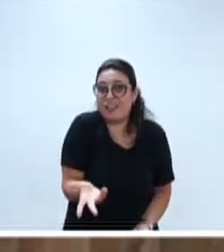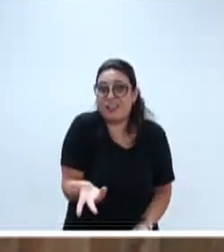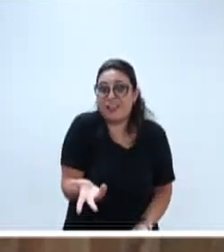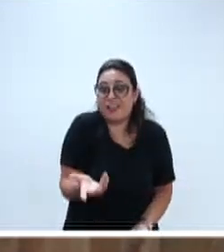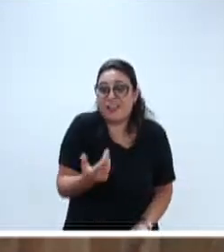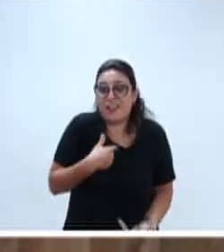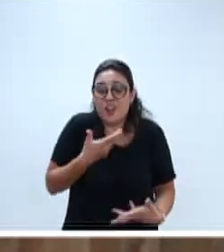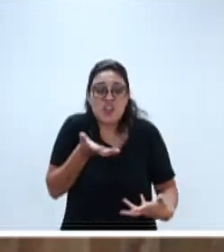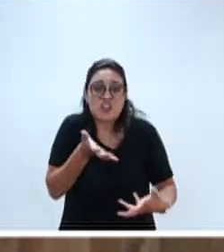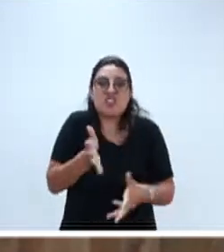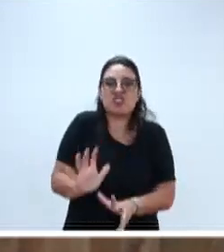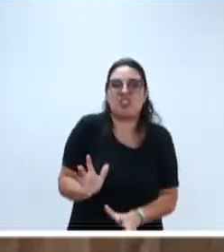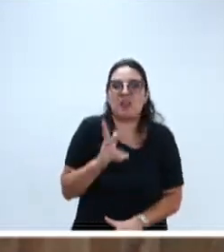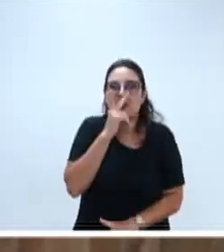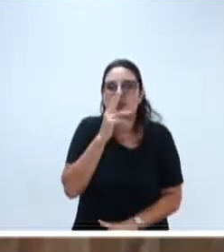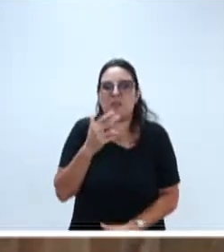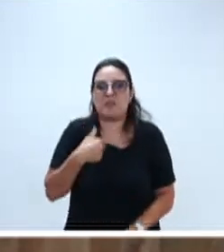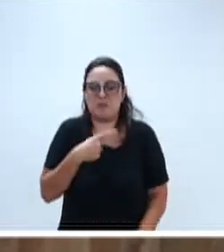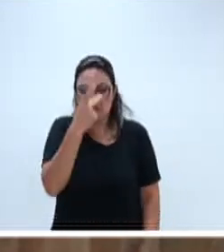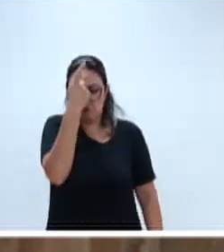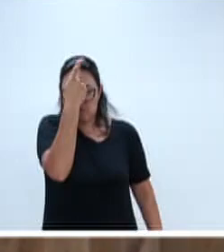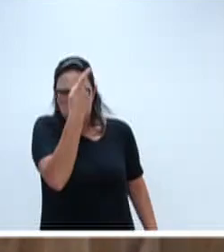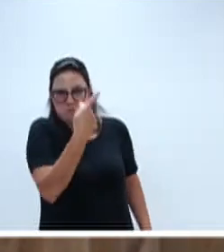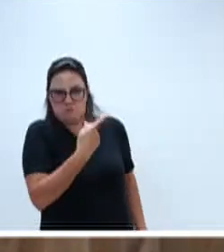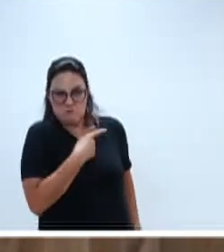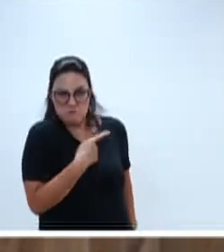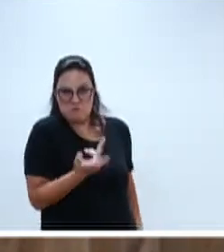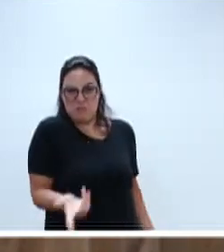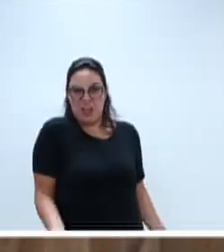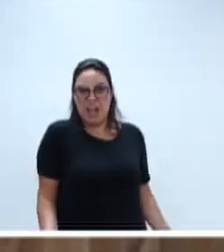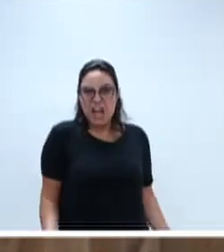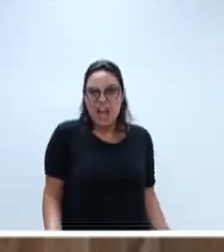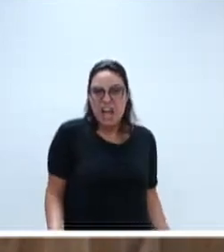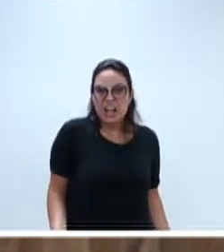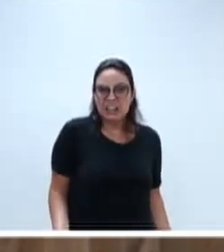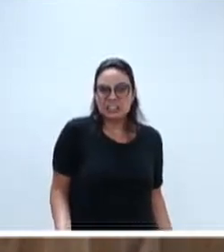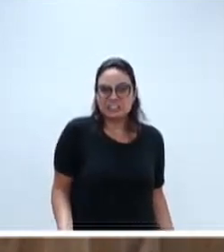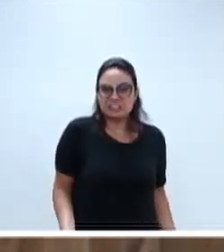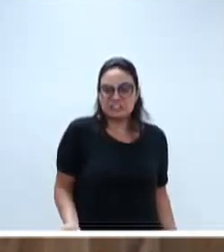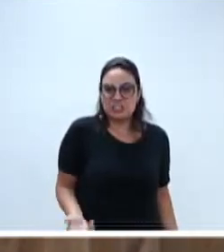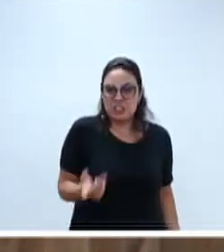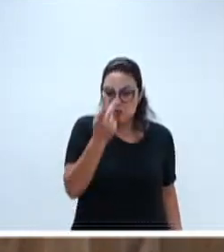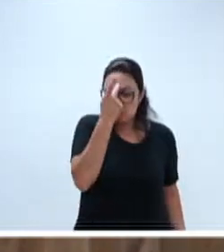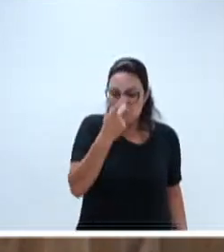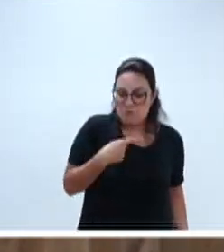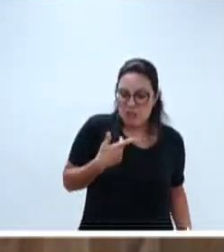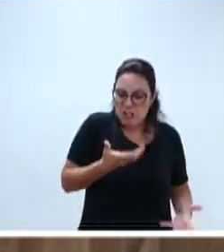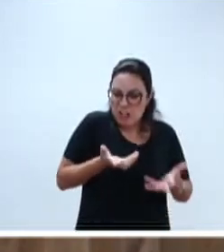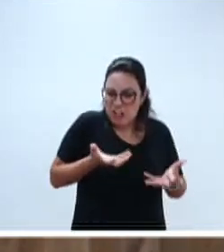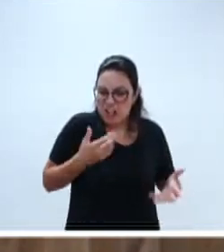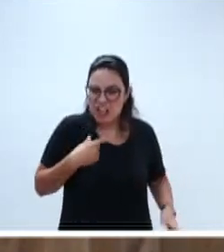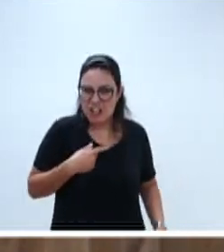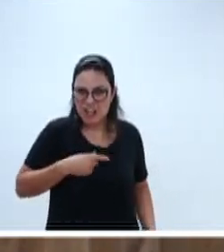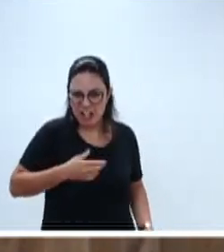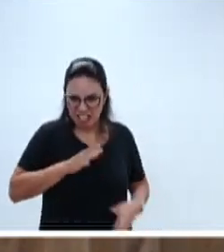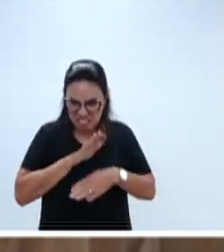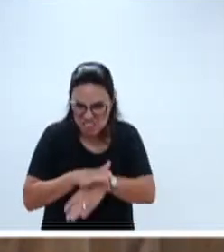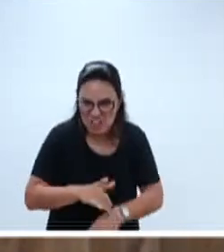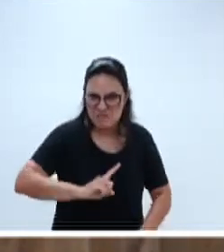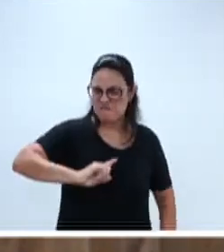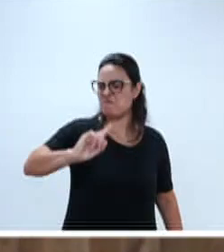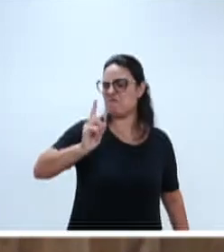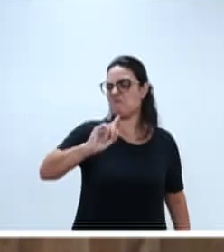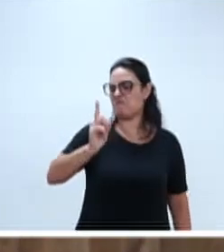torna mesquinho, nos torna egoísta. Porque a Bíblia diz que melhor coisa é dar do que